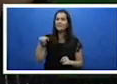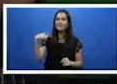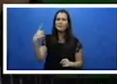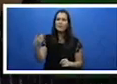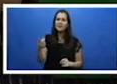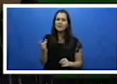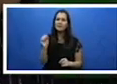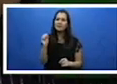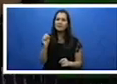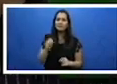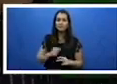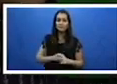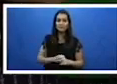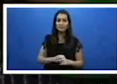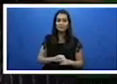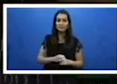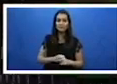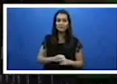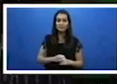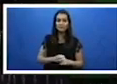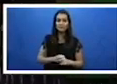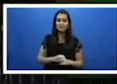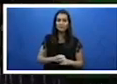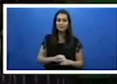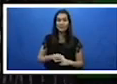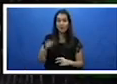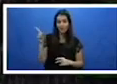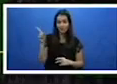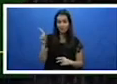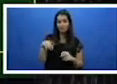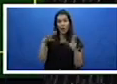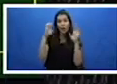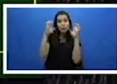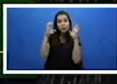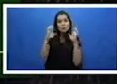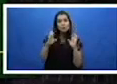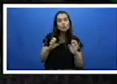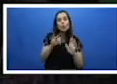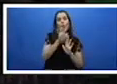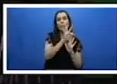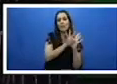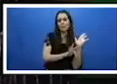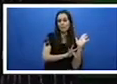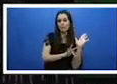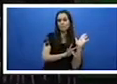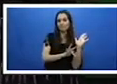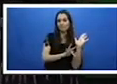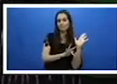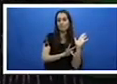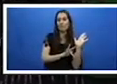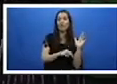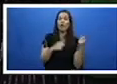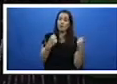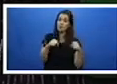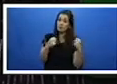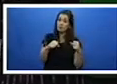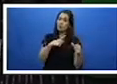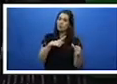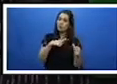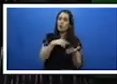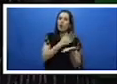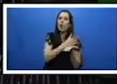Depois, né? Que é continuação. Essa é a estrutura do texto que nós estamos falando. O texto tem que ter o